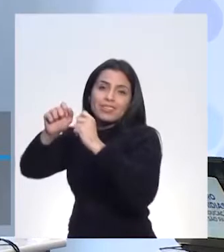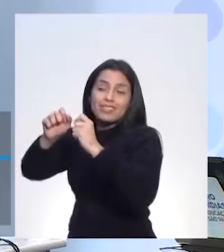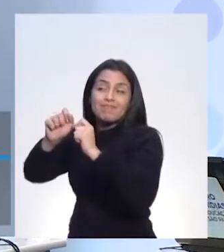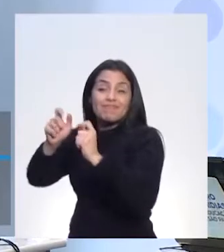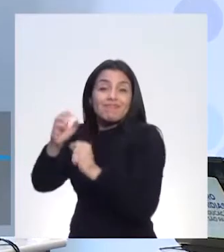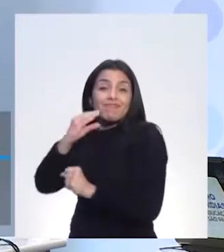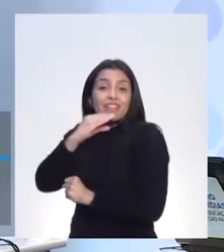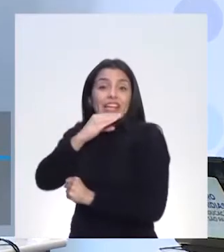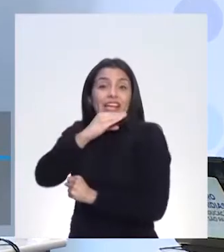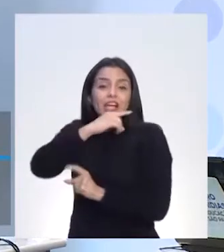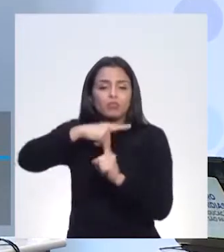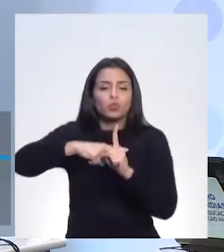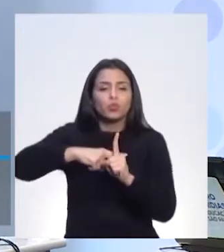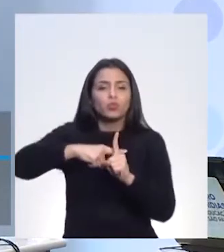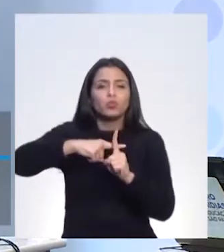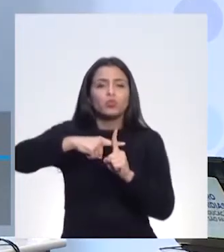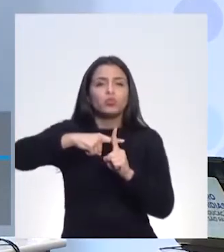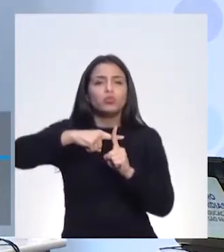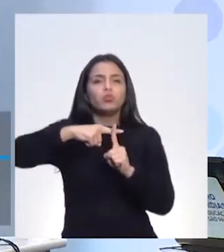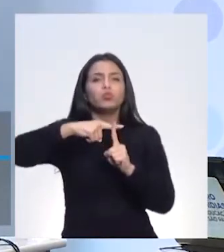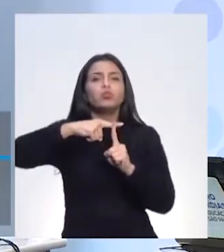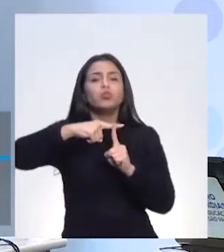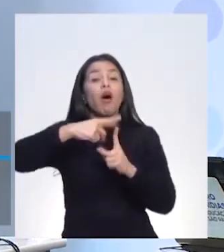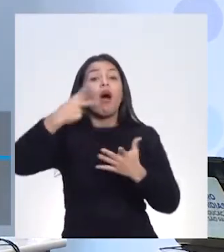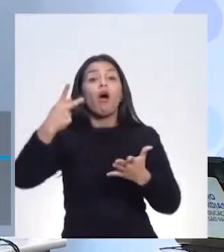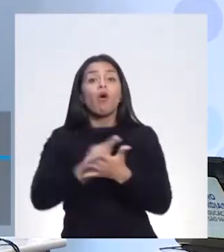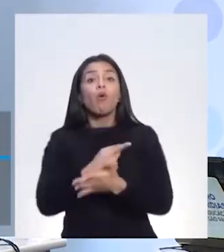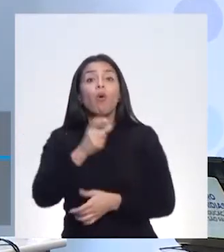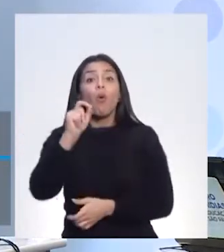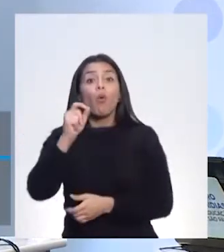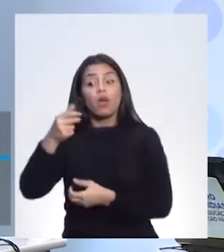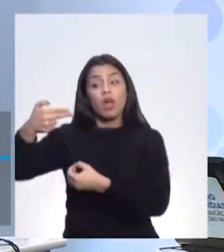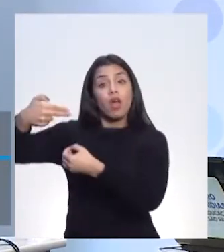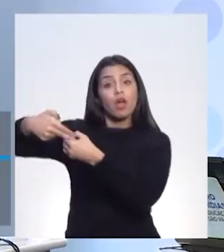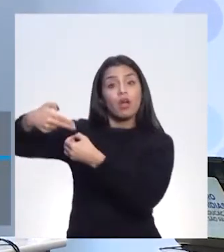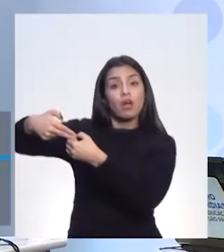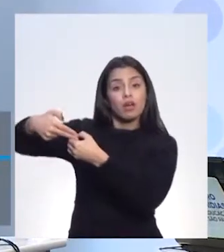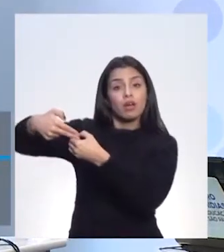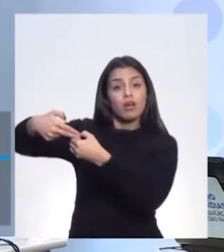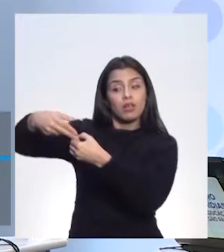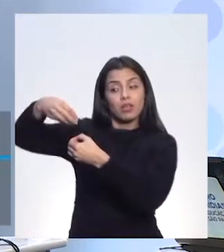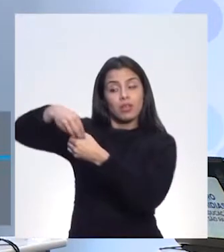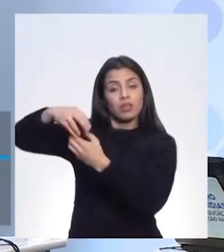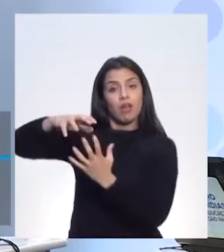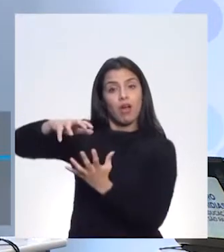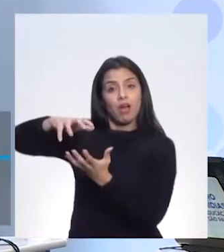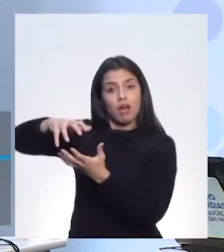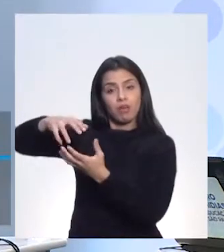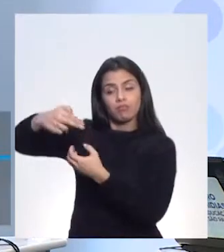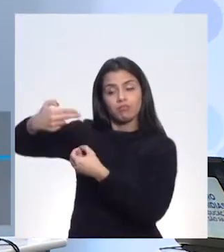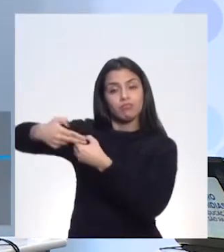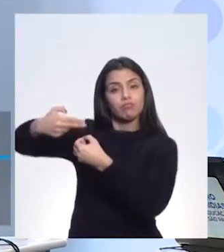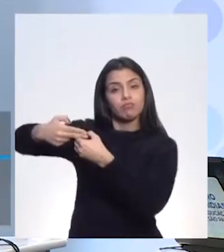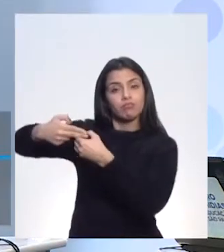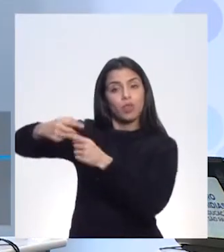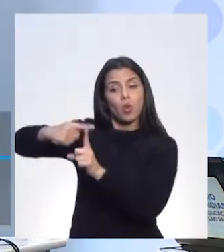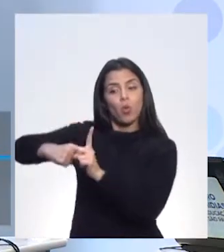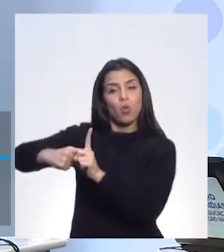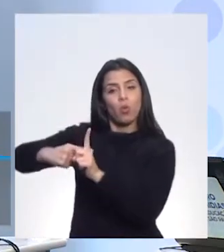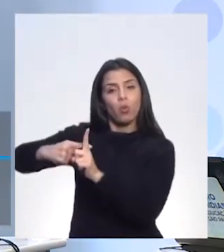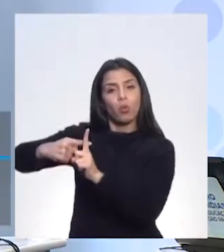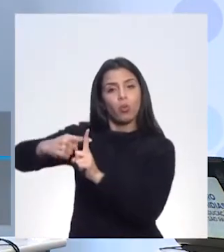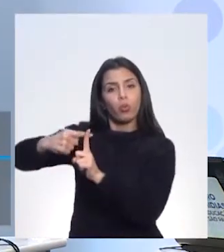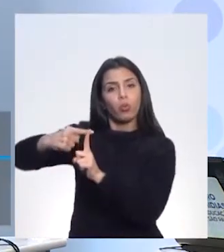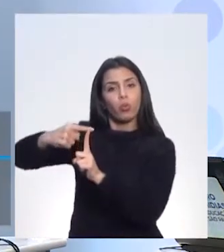se aquece. E aí, sabe o que acontece lá no centro dela? Pois é, a temperatura sobe e